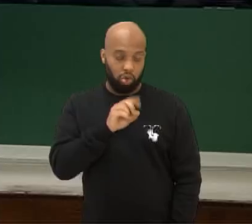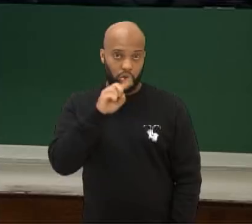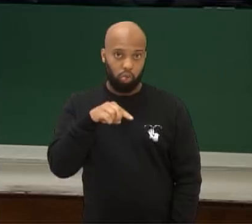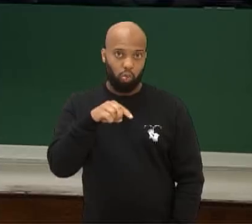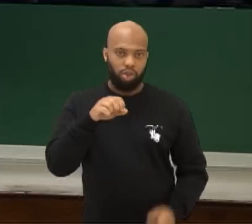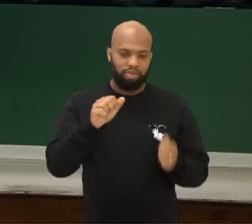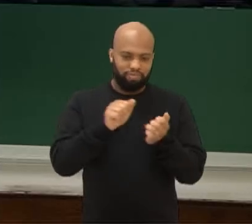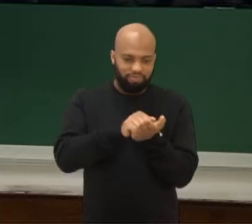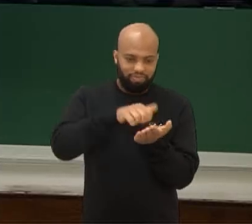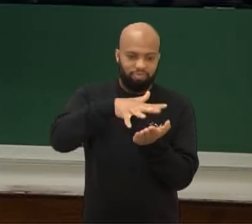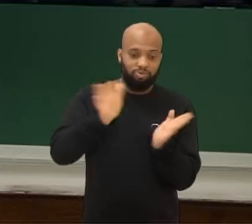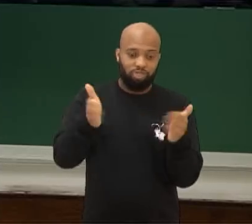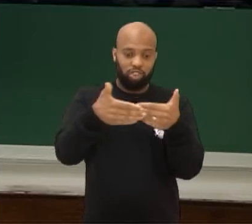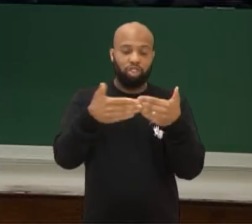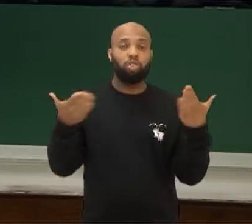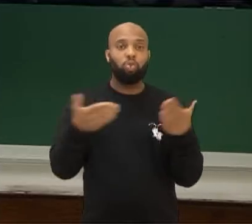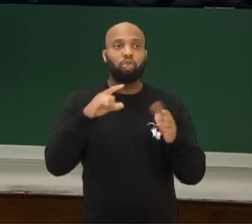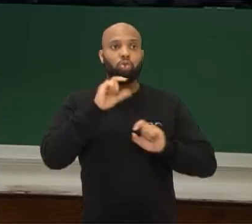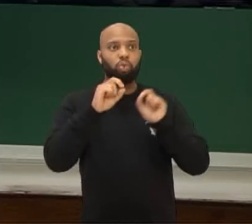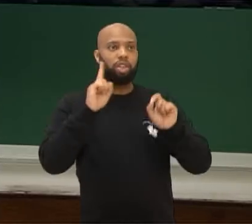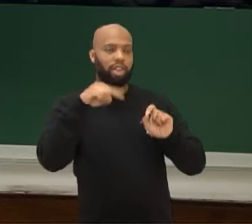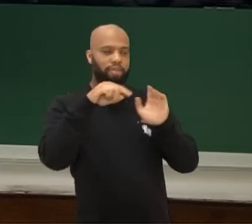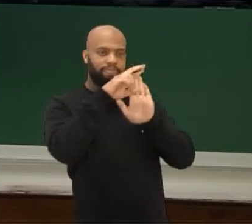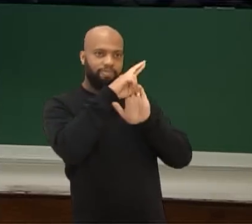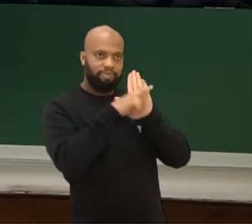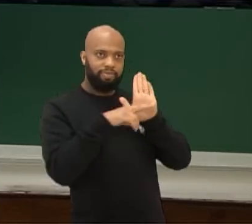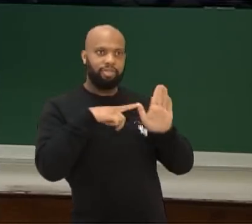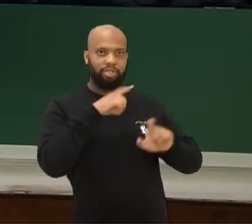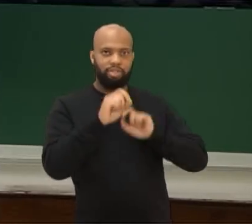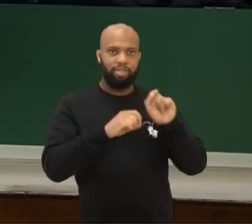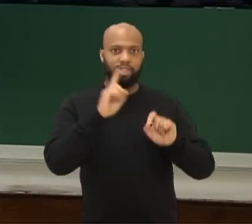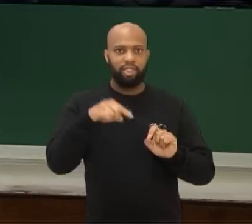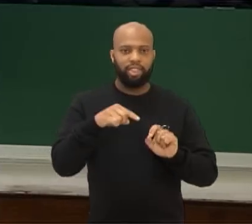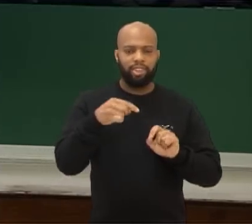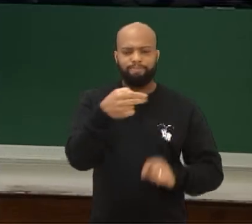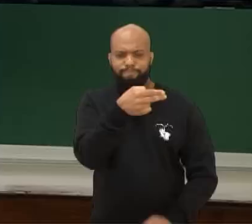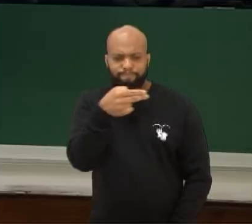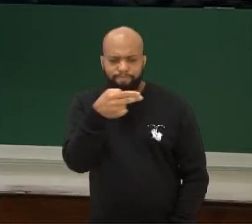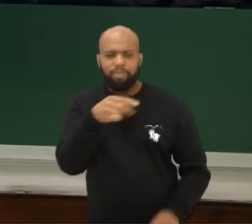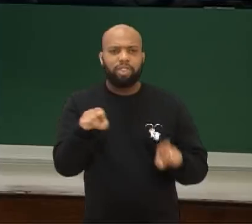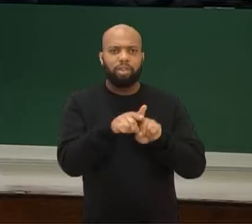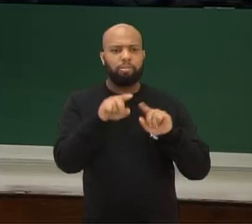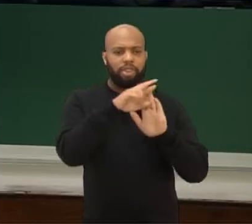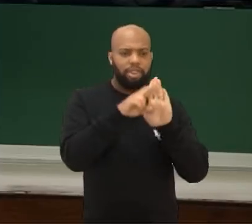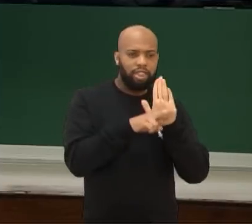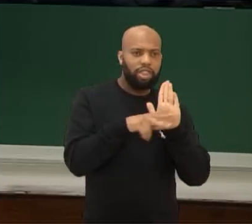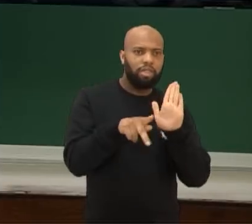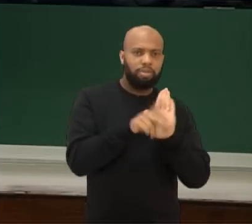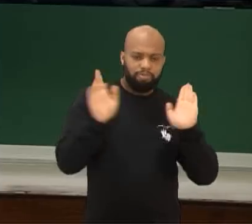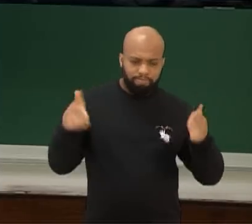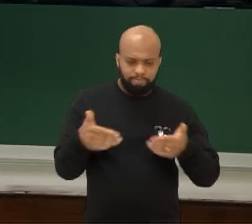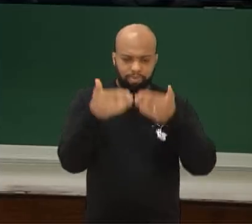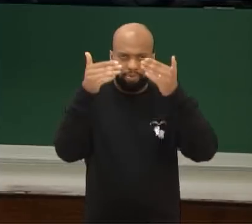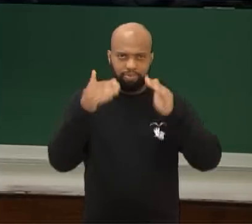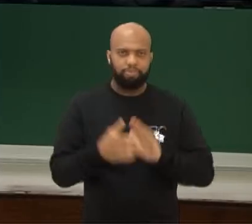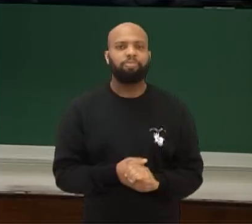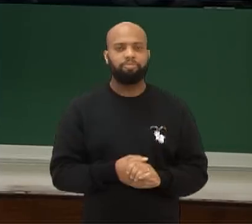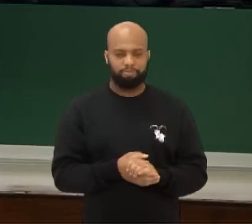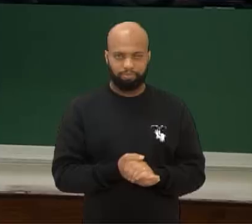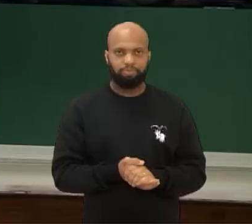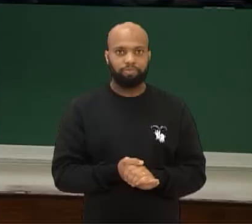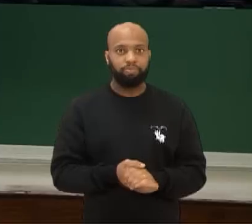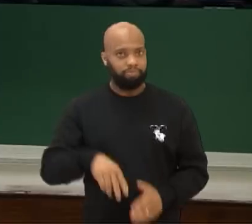vamos falar sobre as propriedades de uma igualdade e princípios de equivalência,